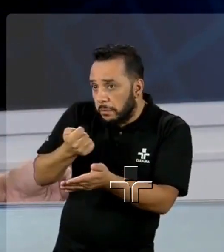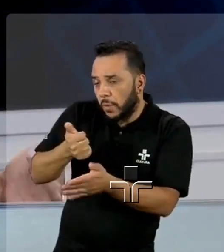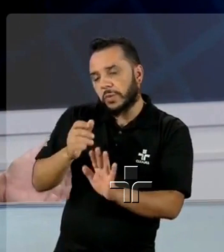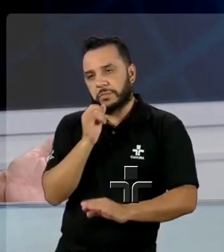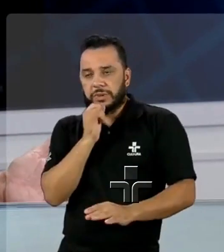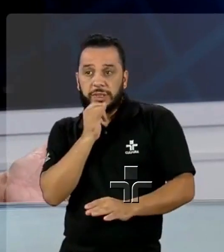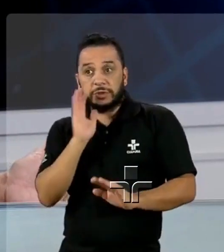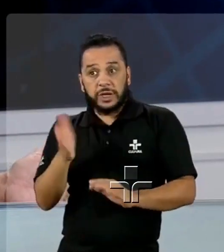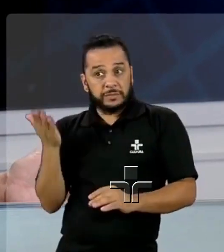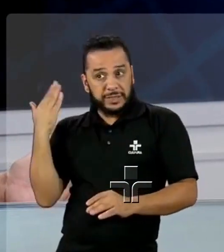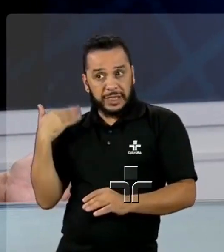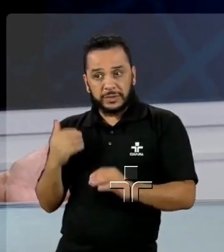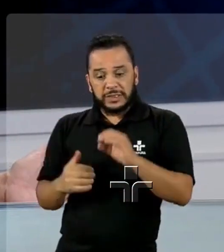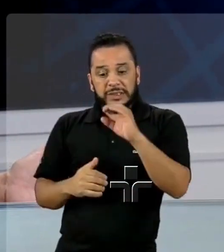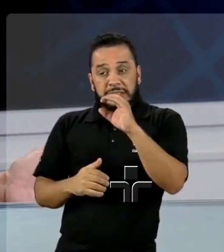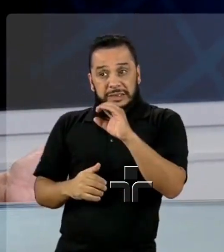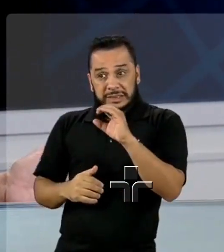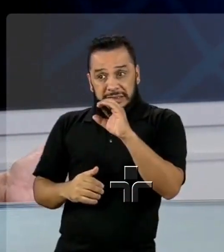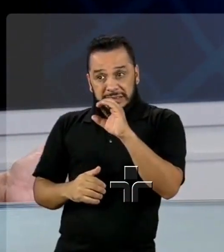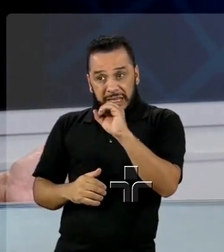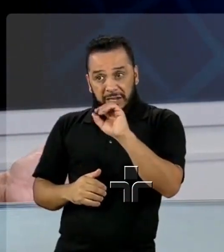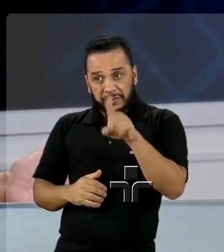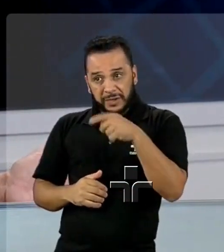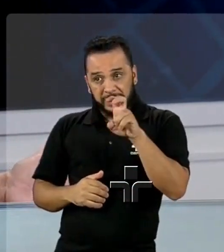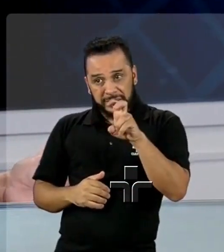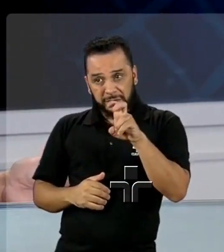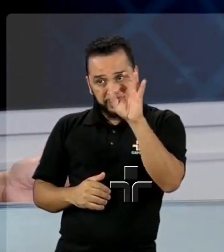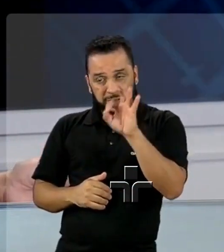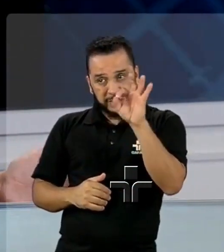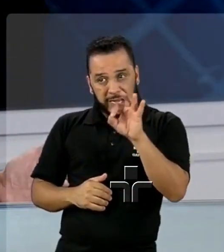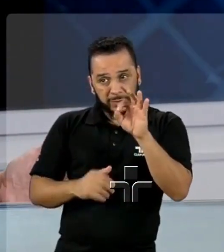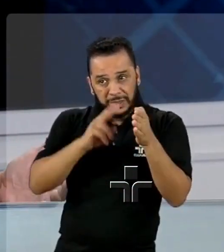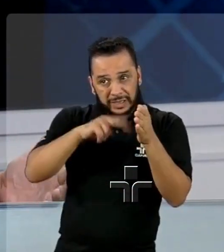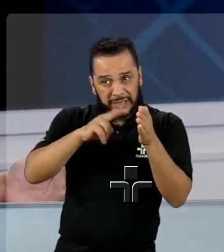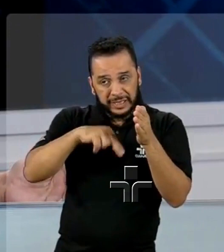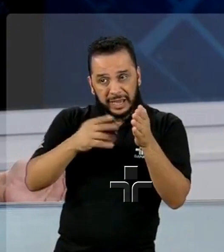chutar, 0,5% da população que lia, agora você tem